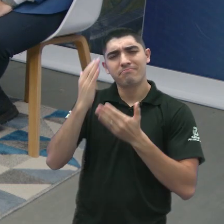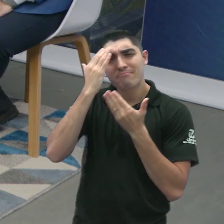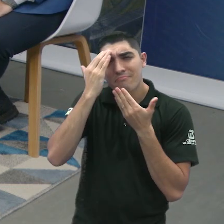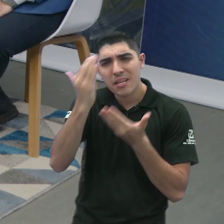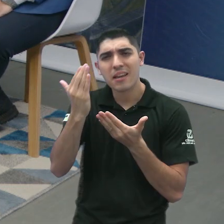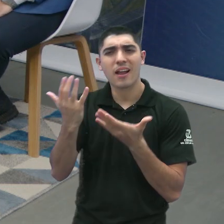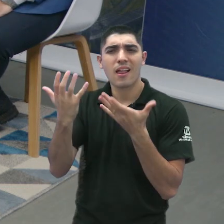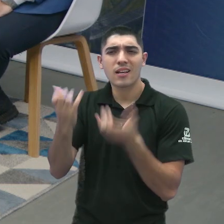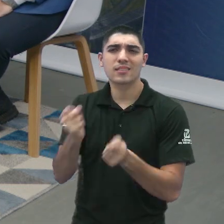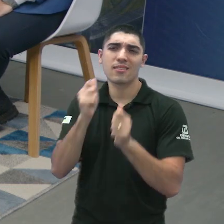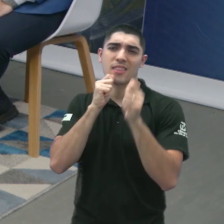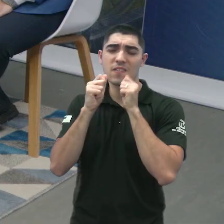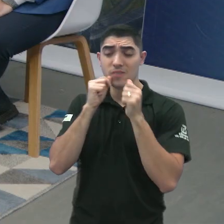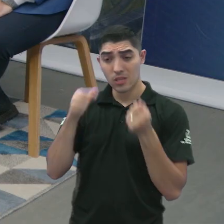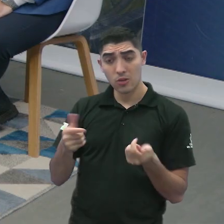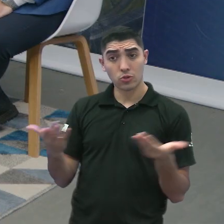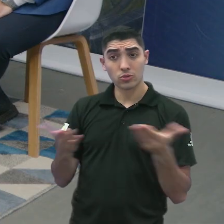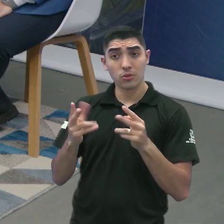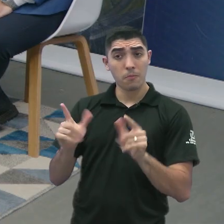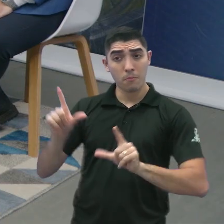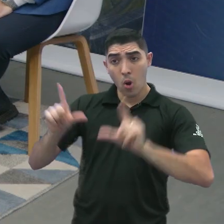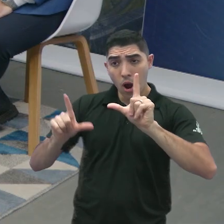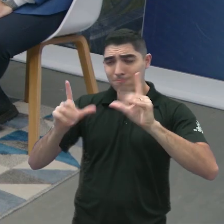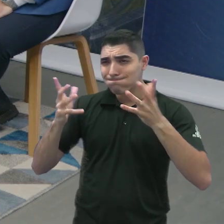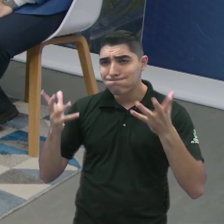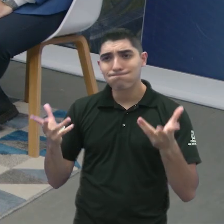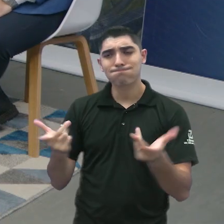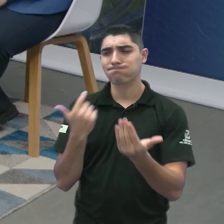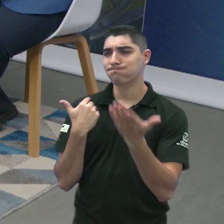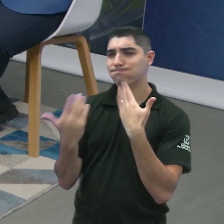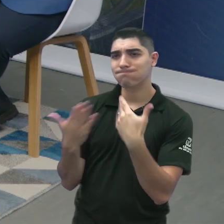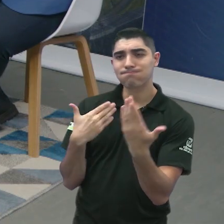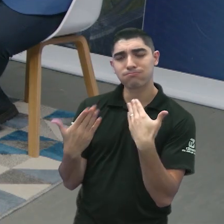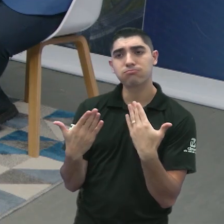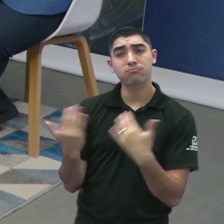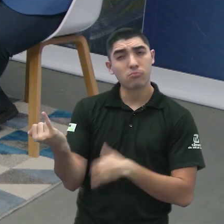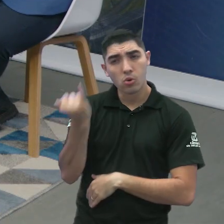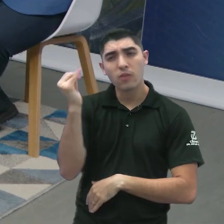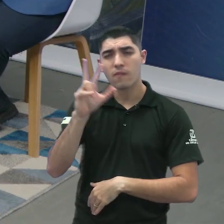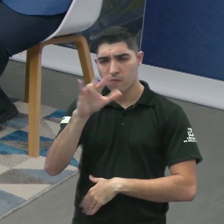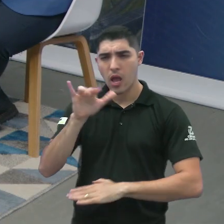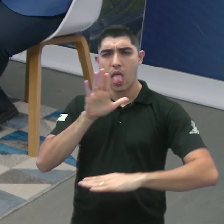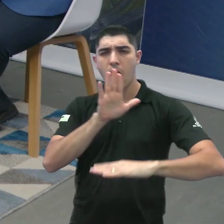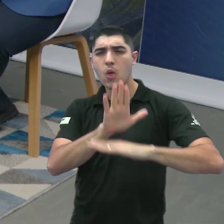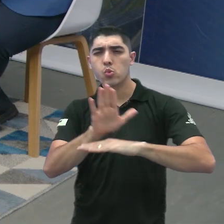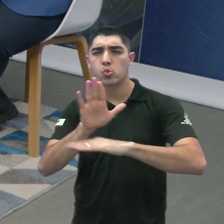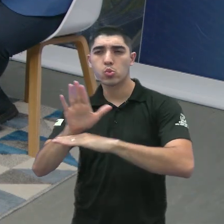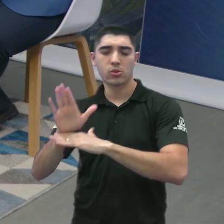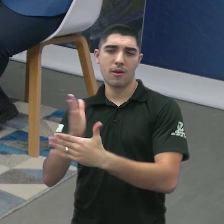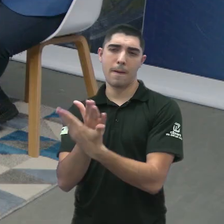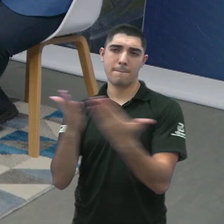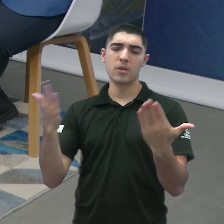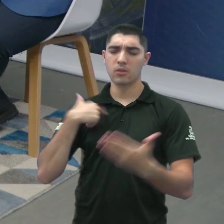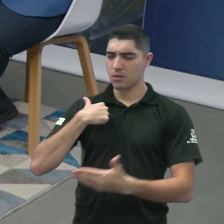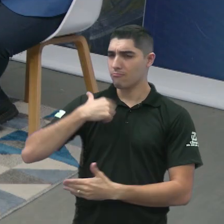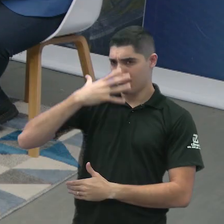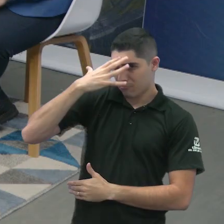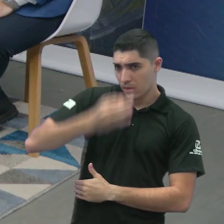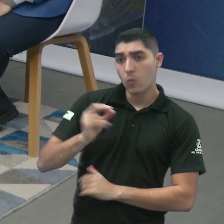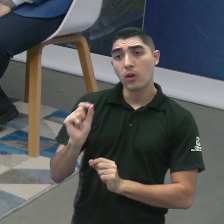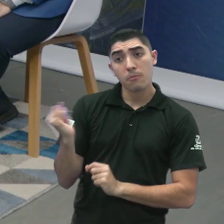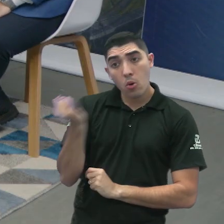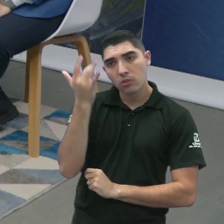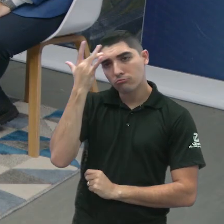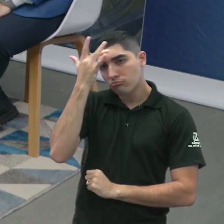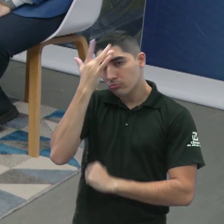a presença de vocês. Esse papo foi fundamental, tenho certeza que esse programa vai ajudar centenas de pessoas, né, a pensarem mais na